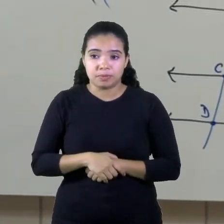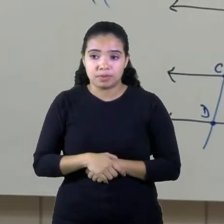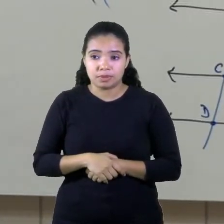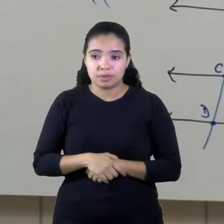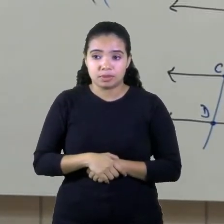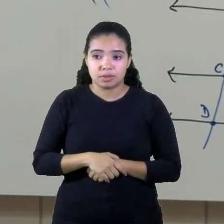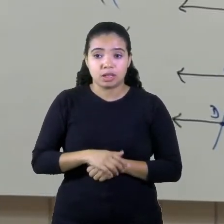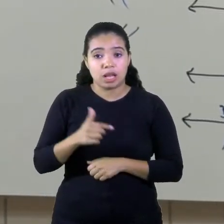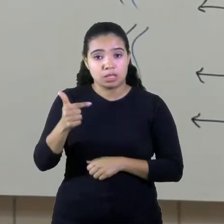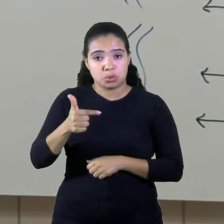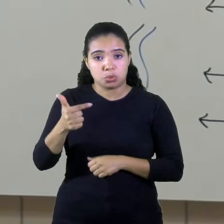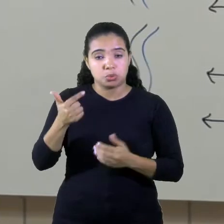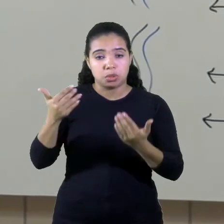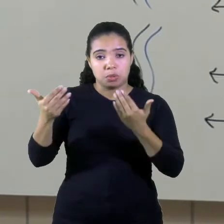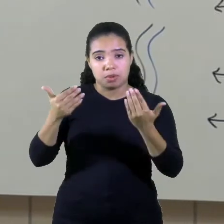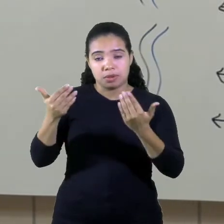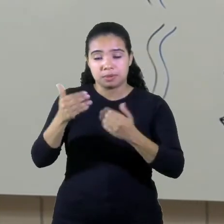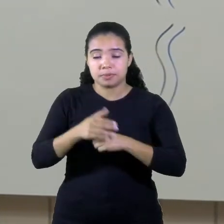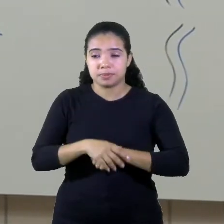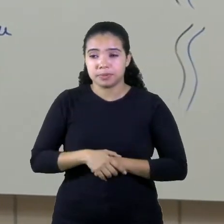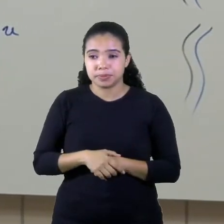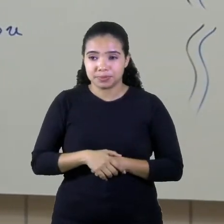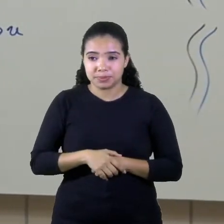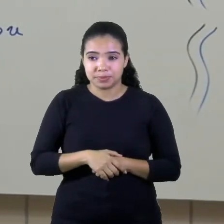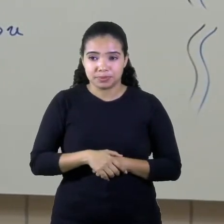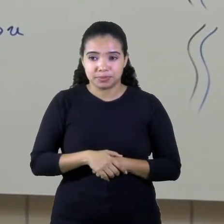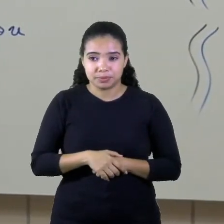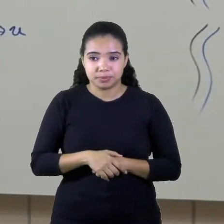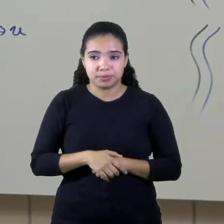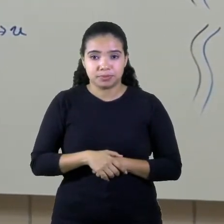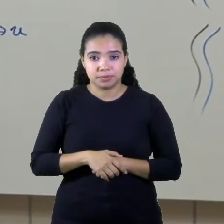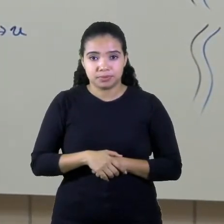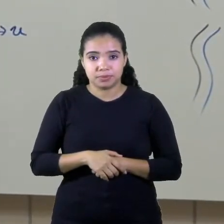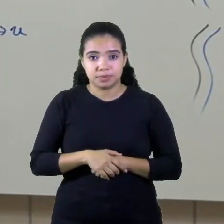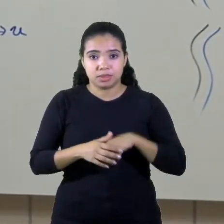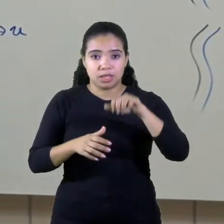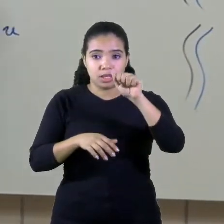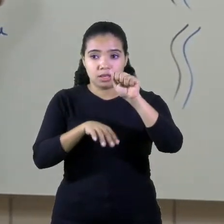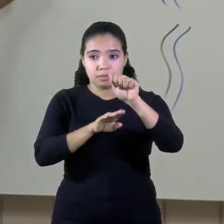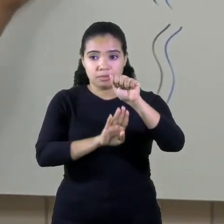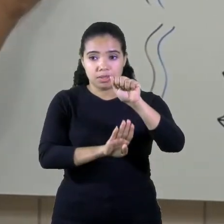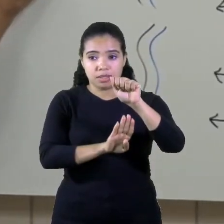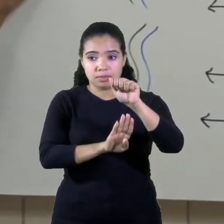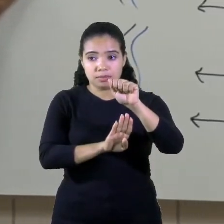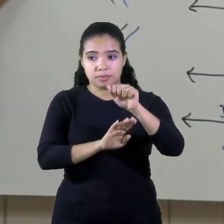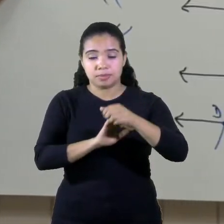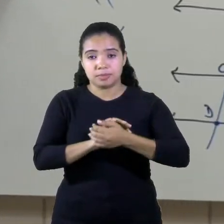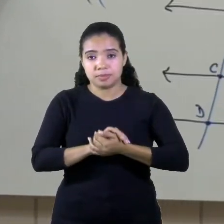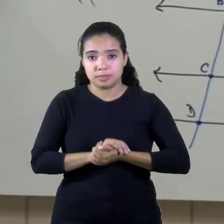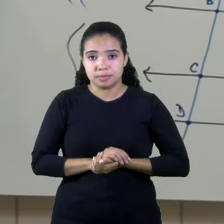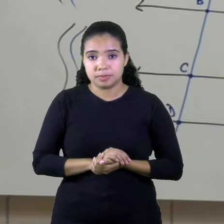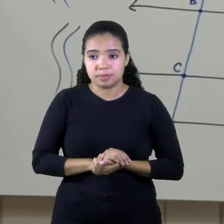Vamos fazer uma segunda? Se eu pegar esse segmento de AB